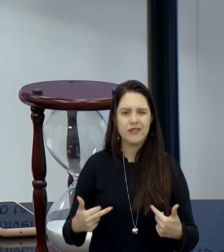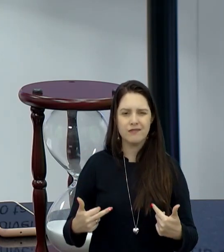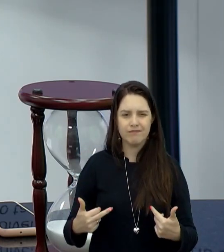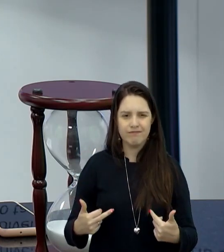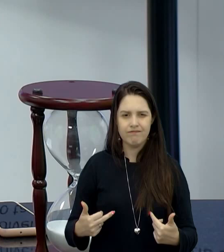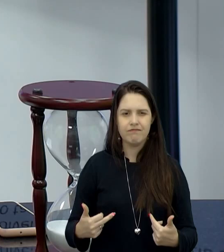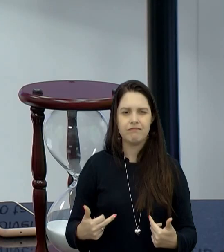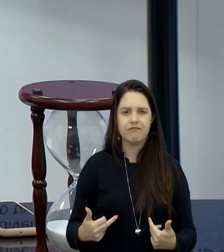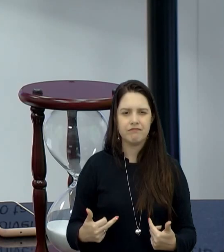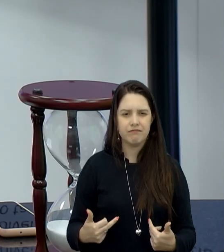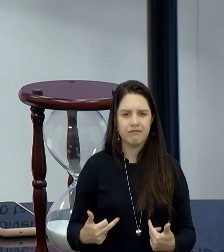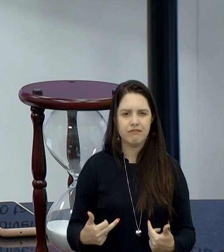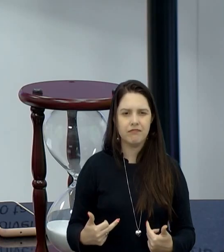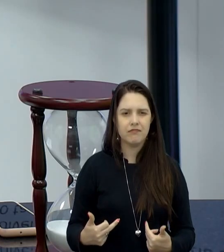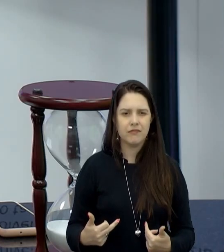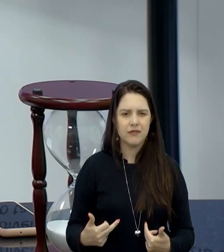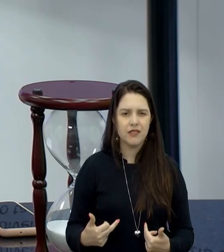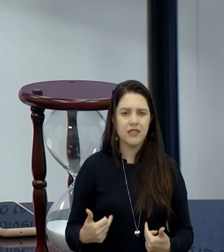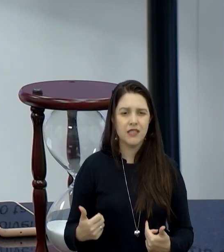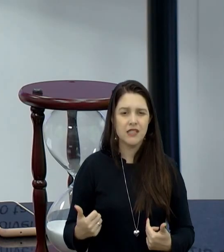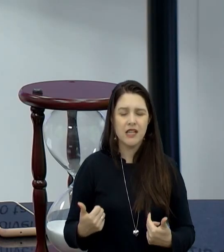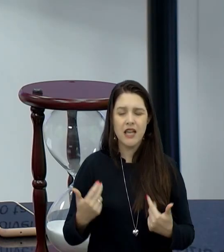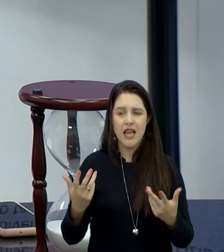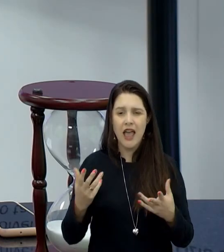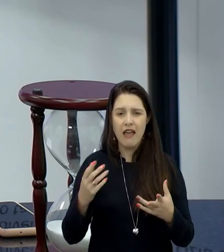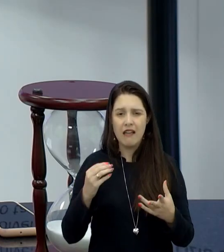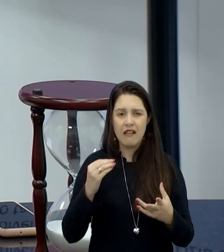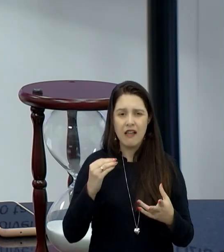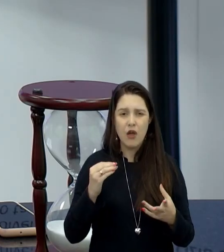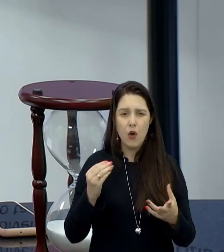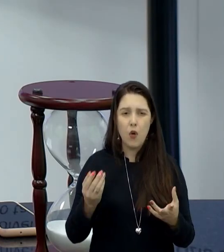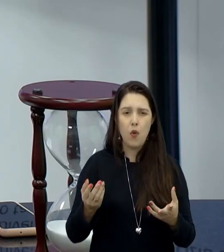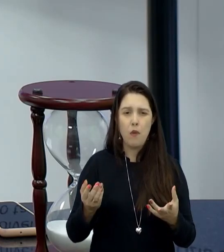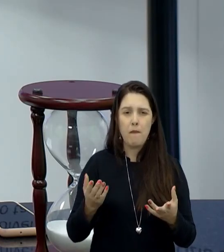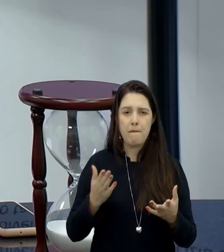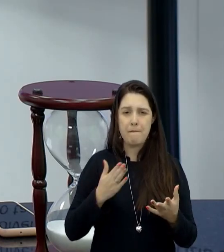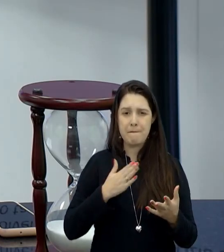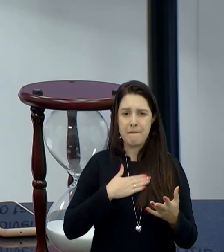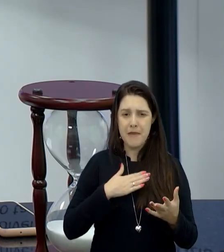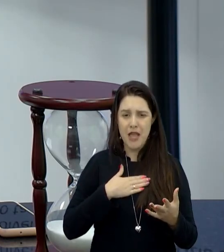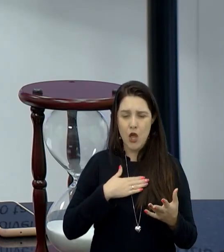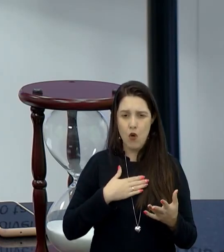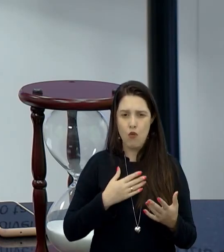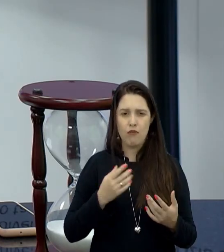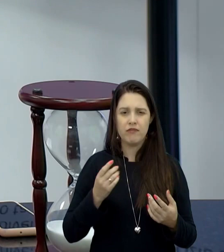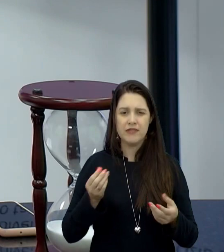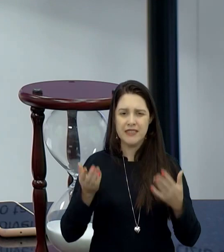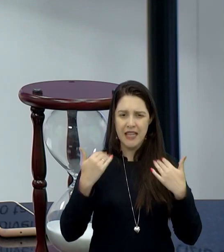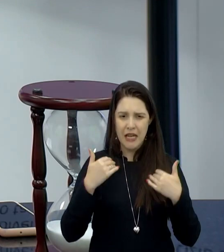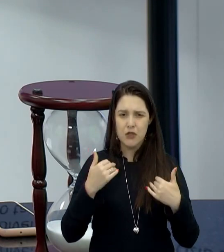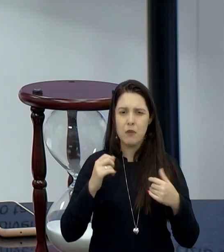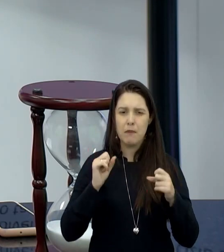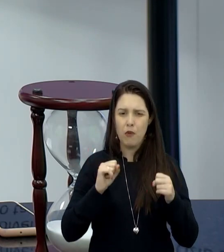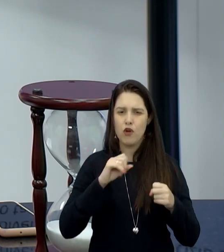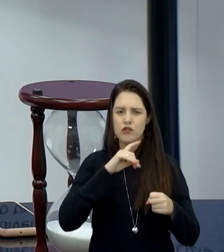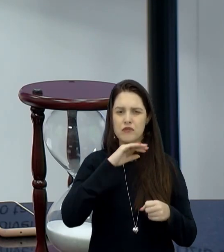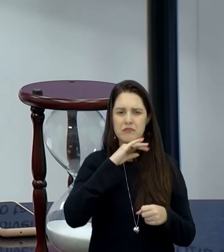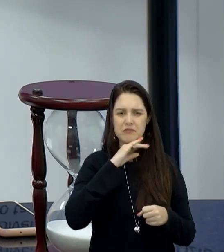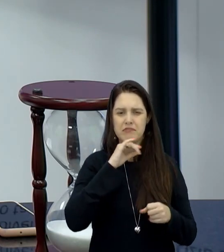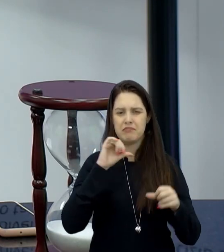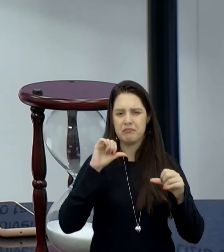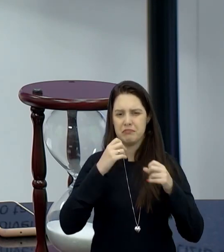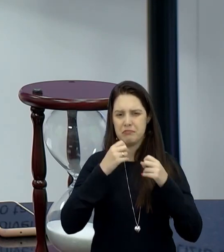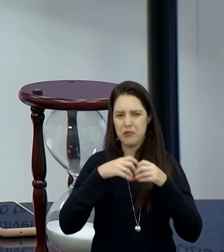e que é segregacionista, uma hora o meu grupo étnico também pode sofrer isso. Ou